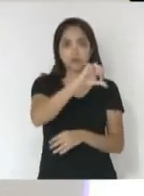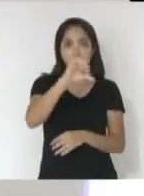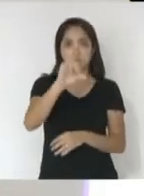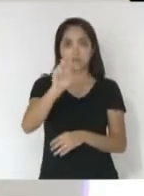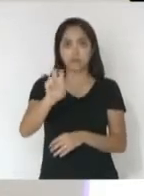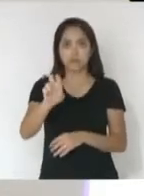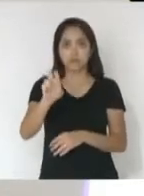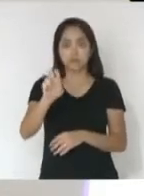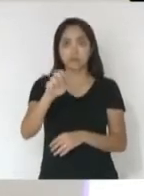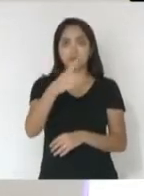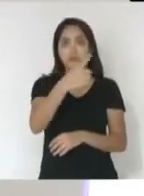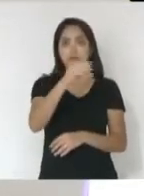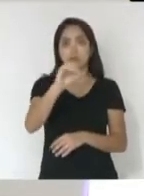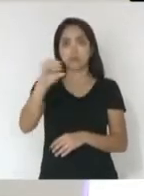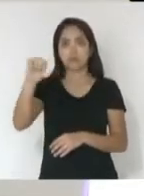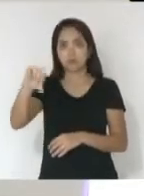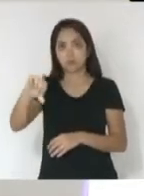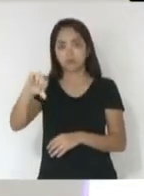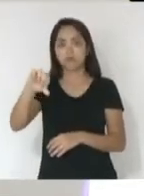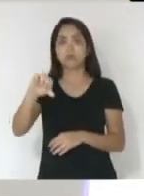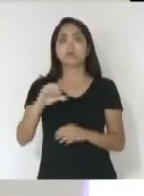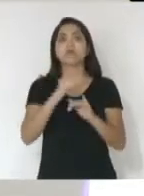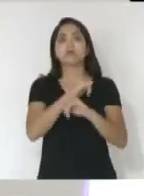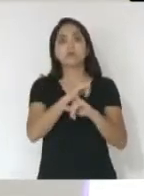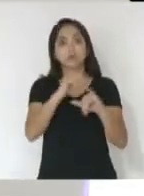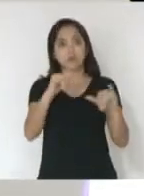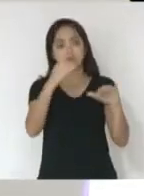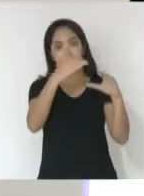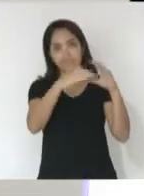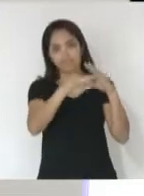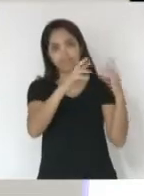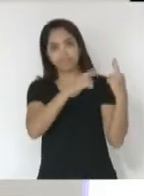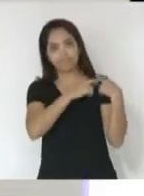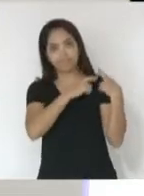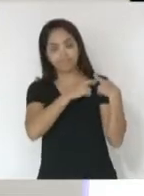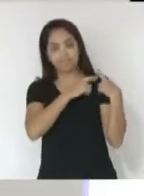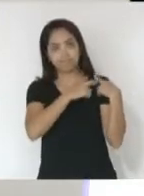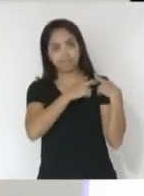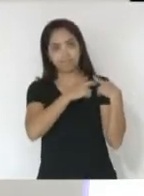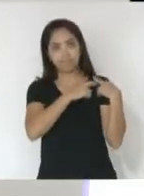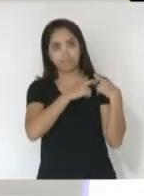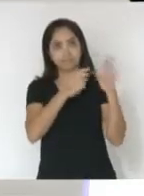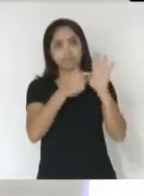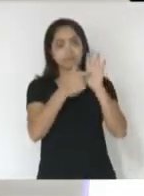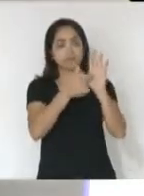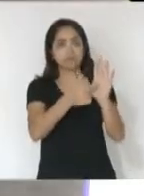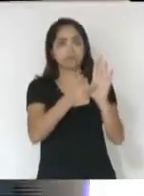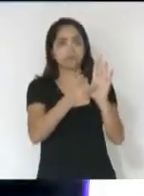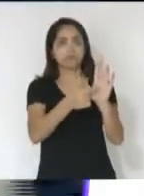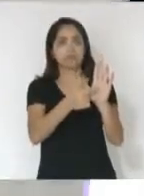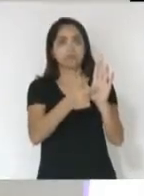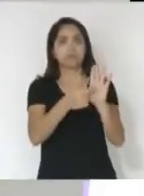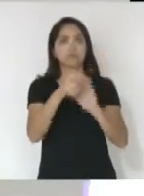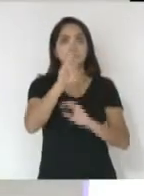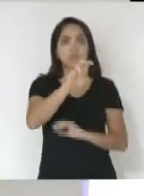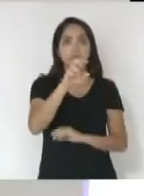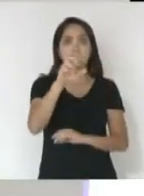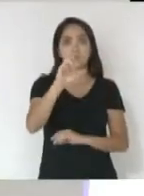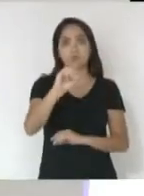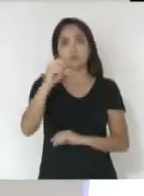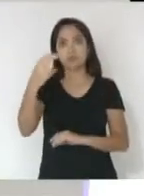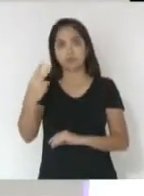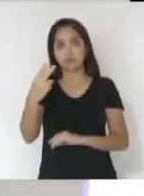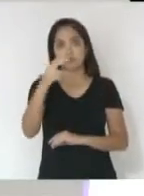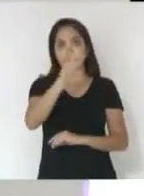a 1009/2018 e comunicou que encaminhará aos destinatários as indicações números 502 a